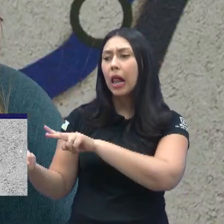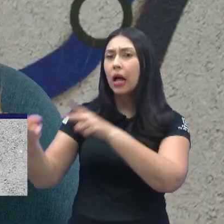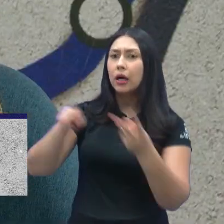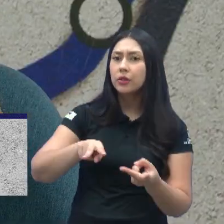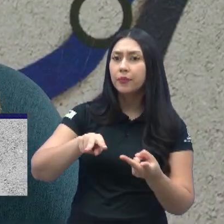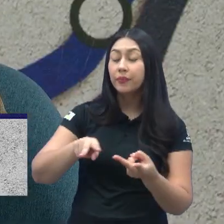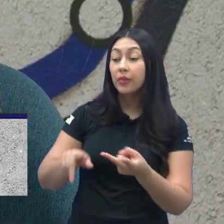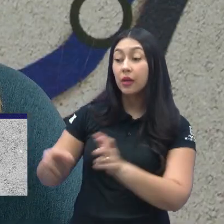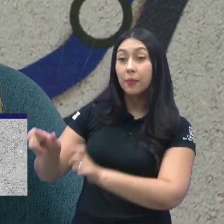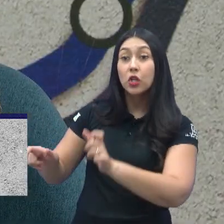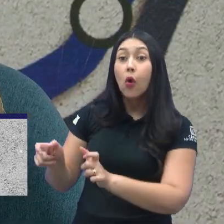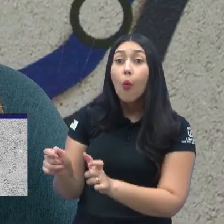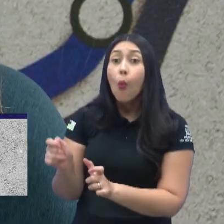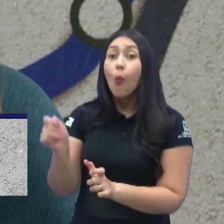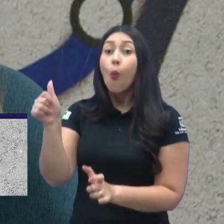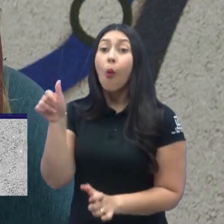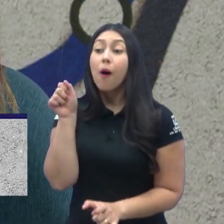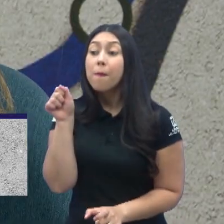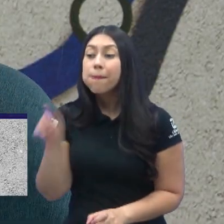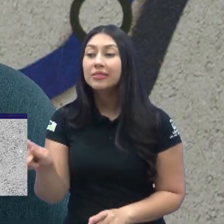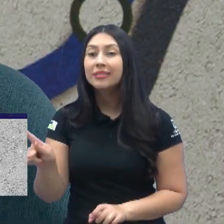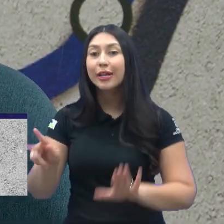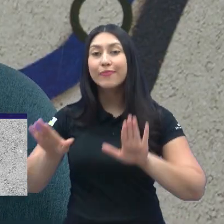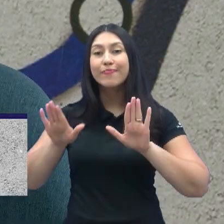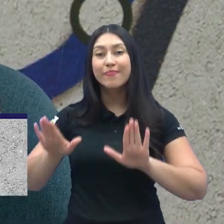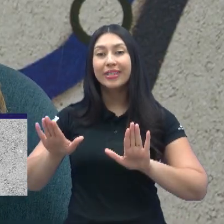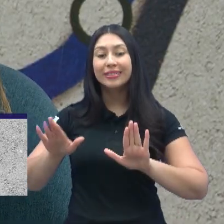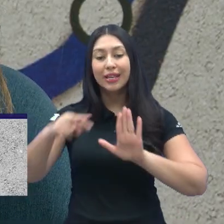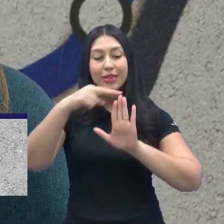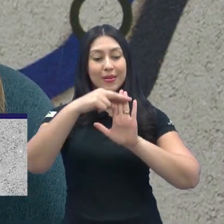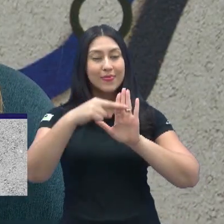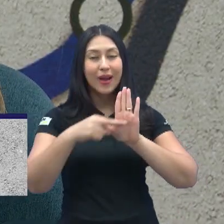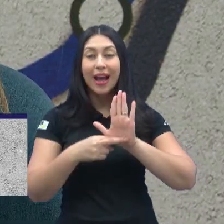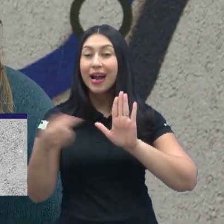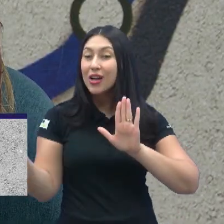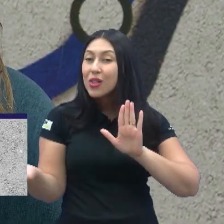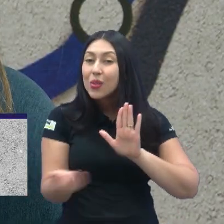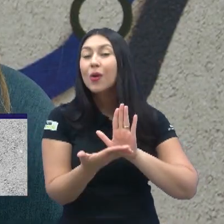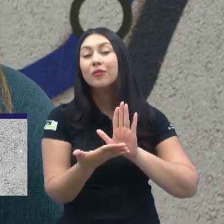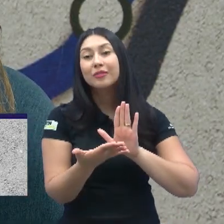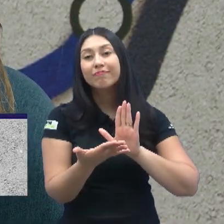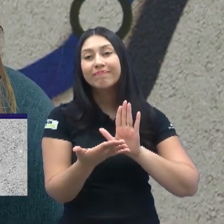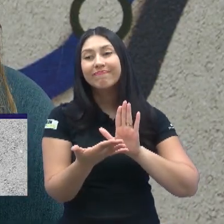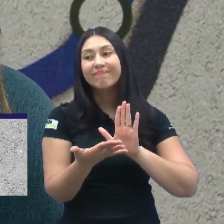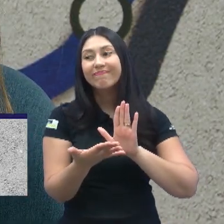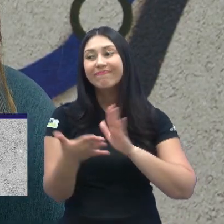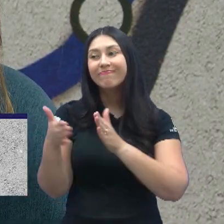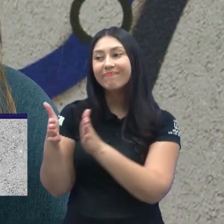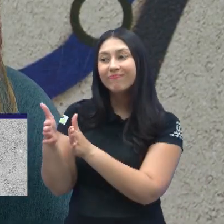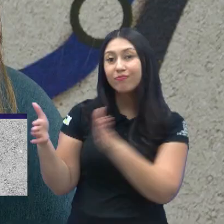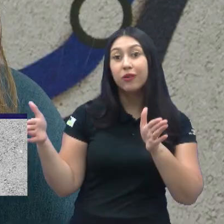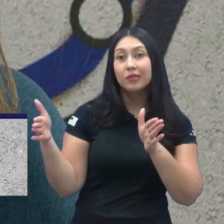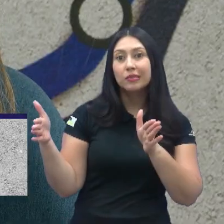estavam ali perto de adquirir o direito, porém com com a reforma, ficaram um pouquinho distantes. Então, essas